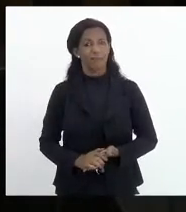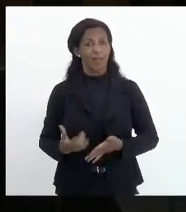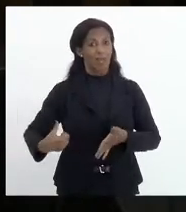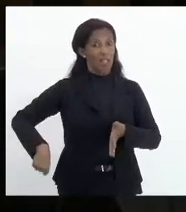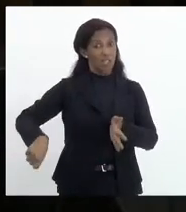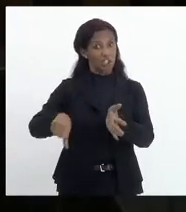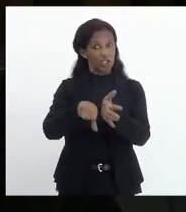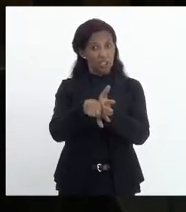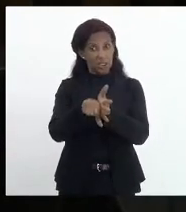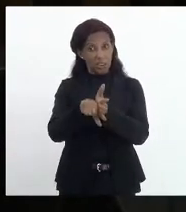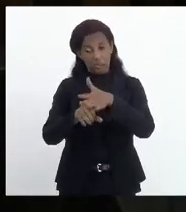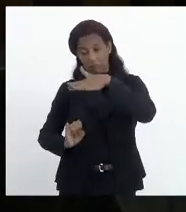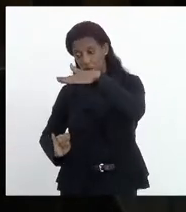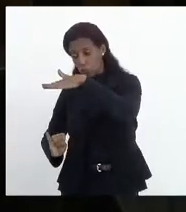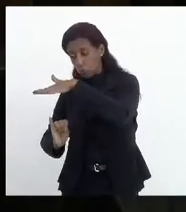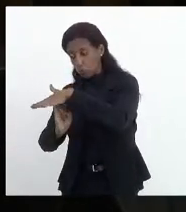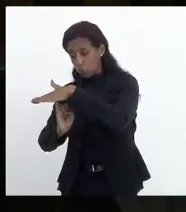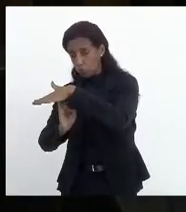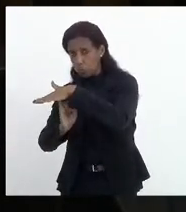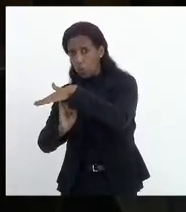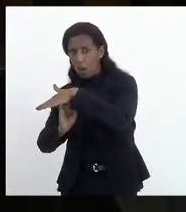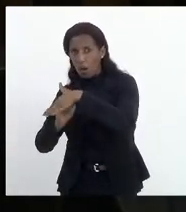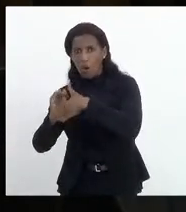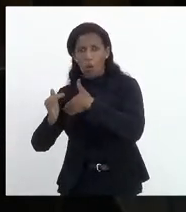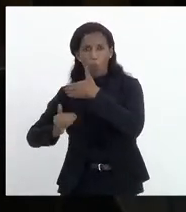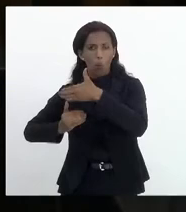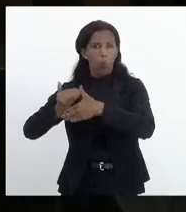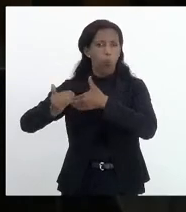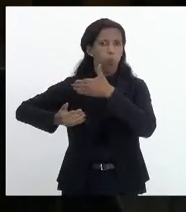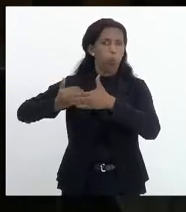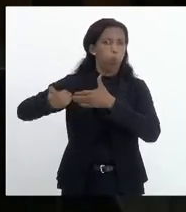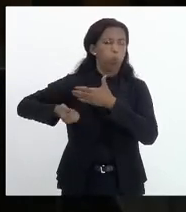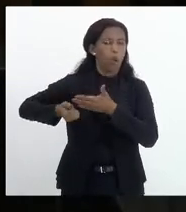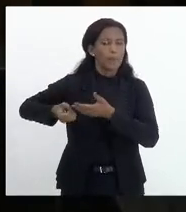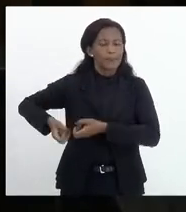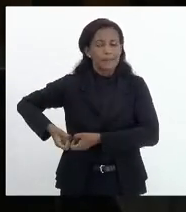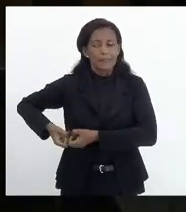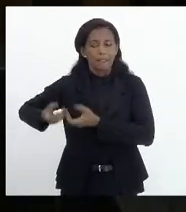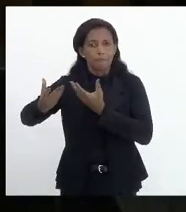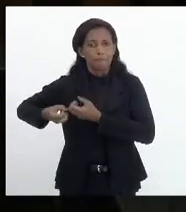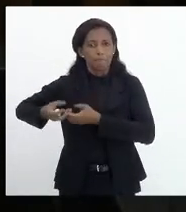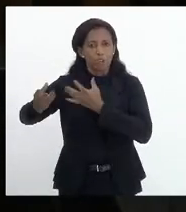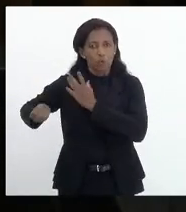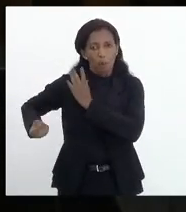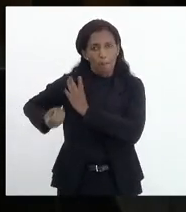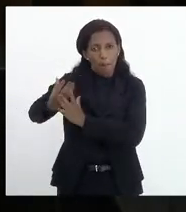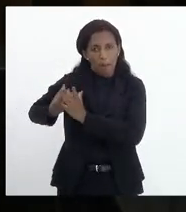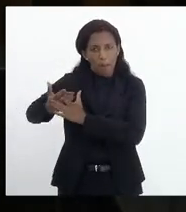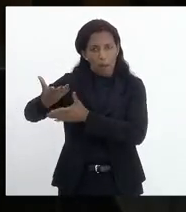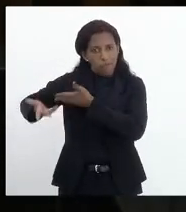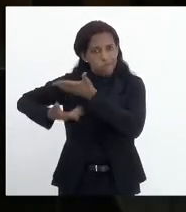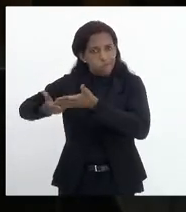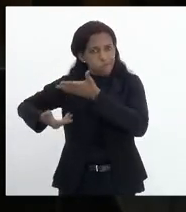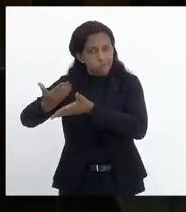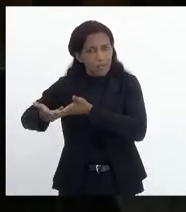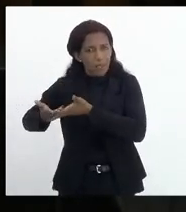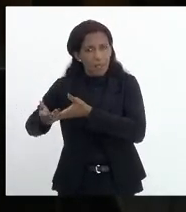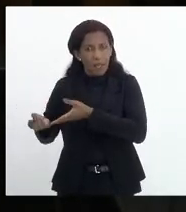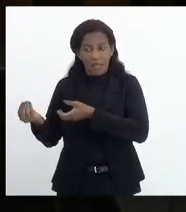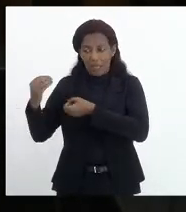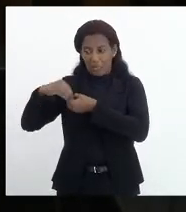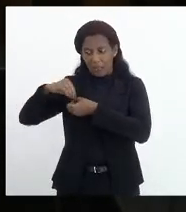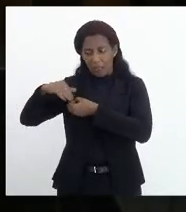institucional gera dos investidores internos e externos uma